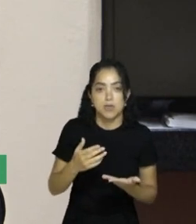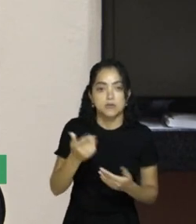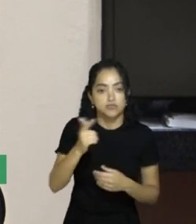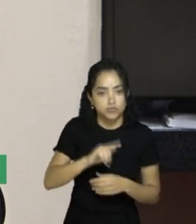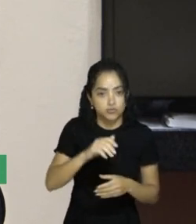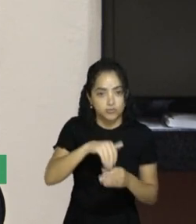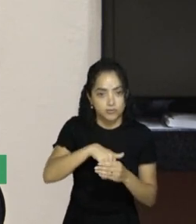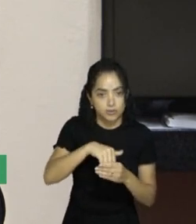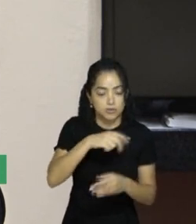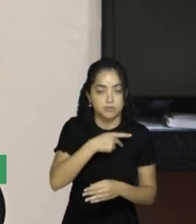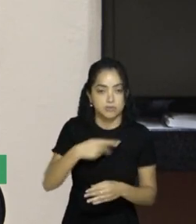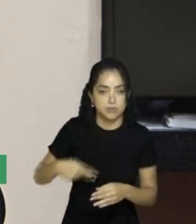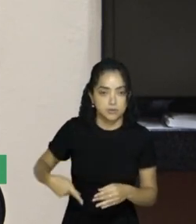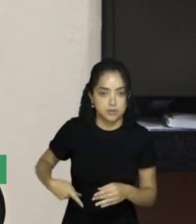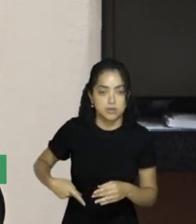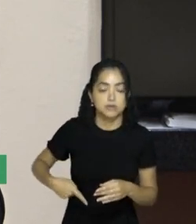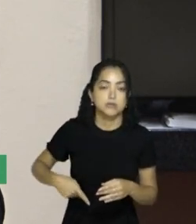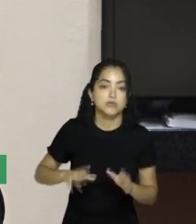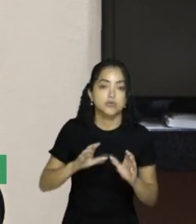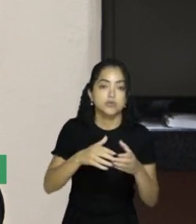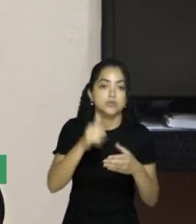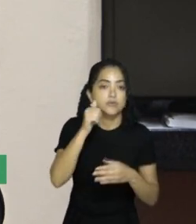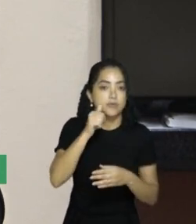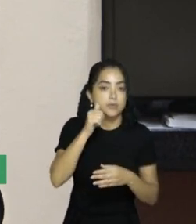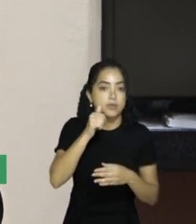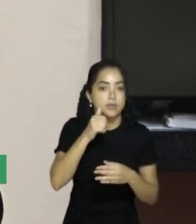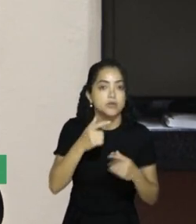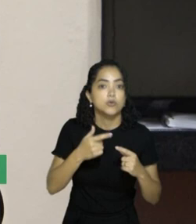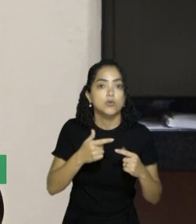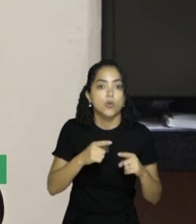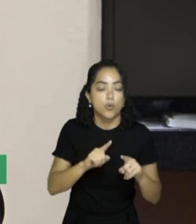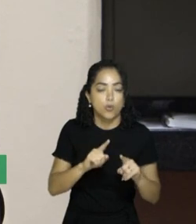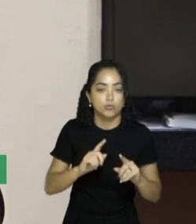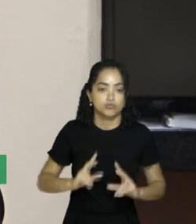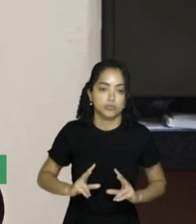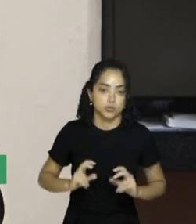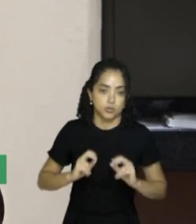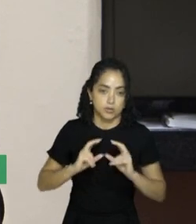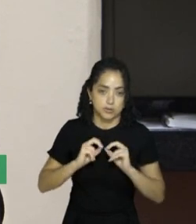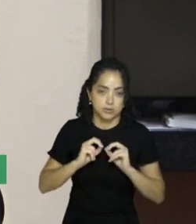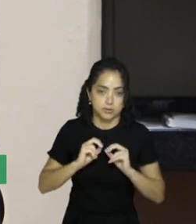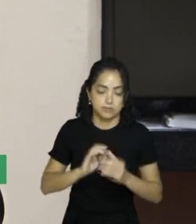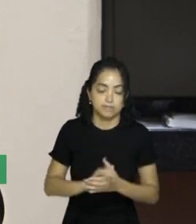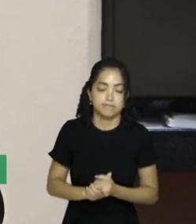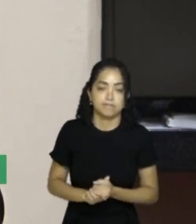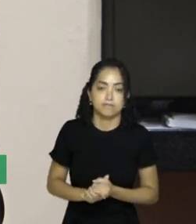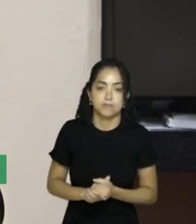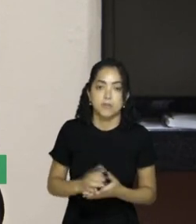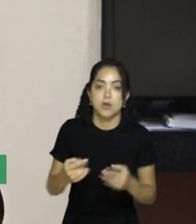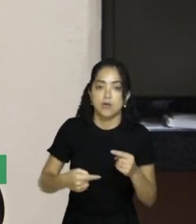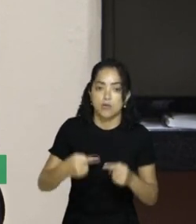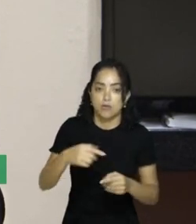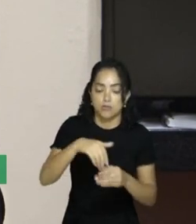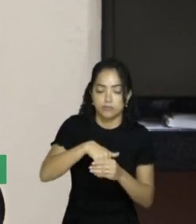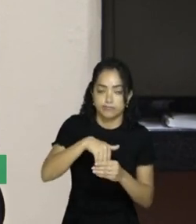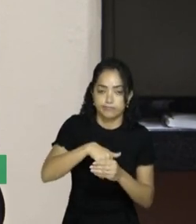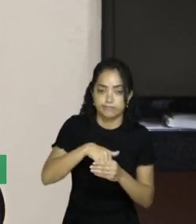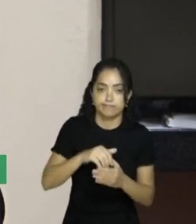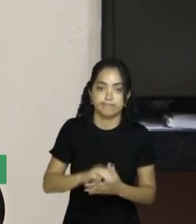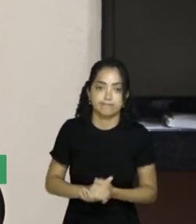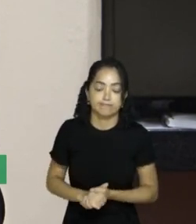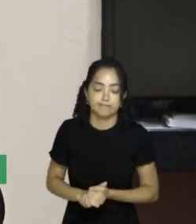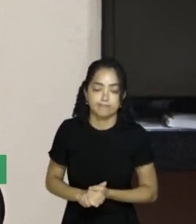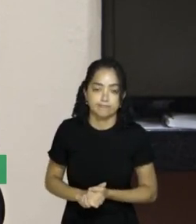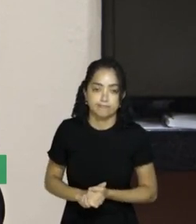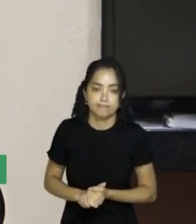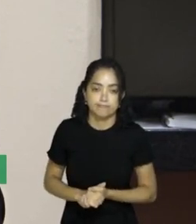presidente da rede feminina de combate ao câncer do município de Pomerode em discussão vendo Quem Queira discutir em votação deputados que aprovam